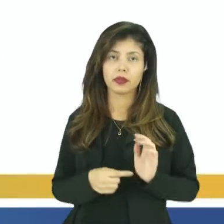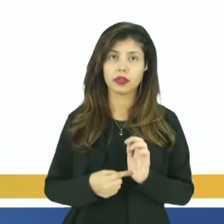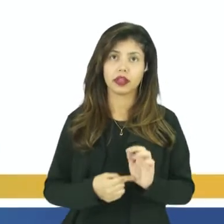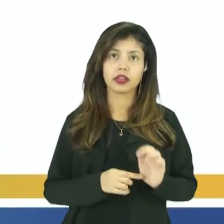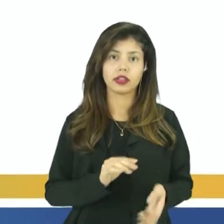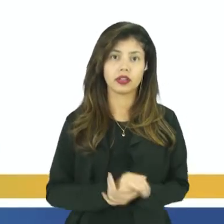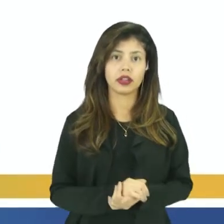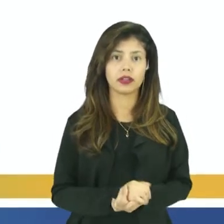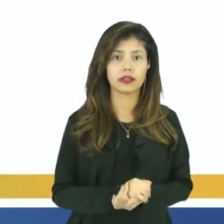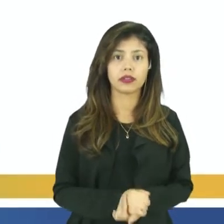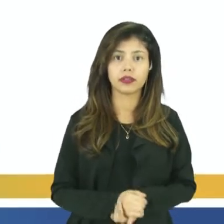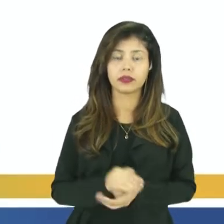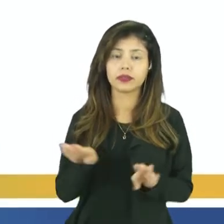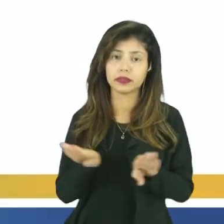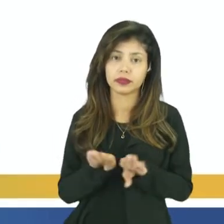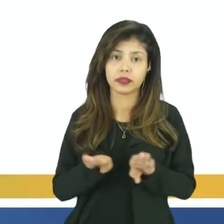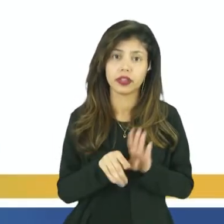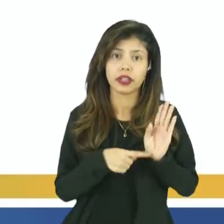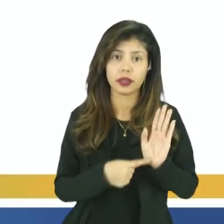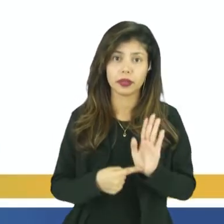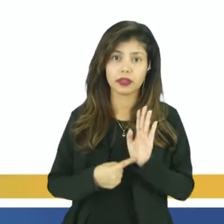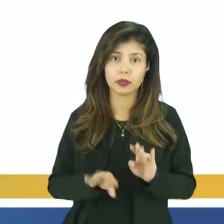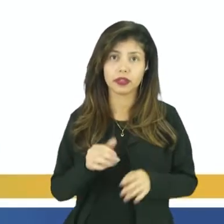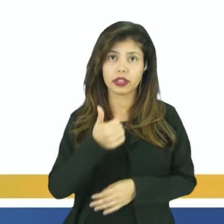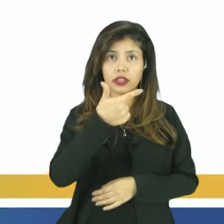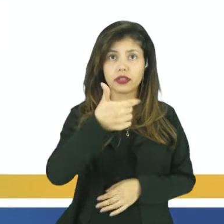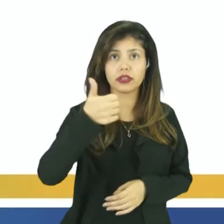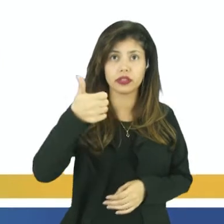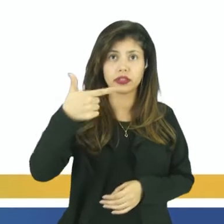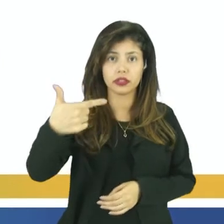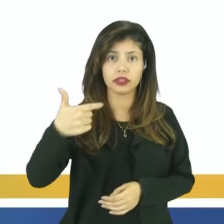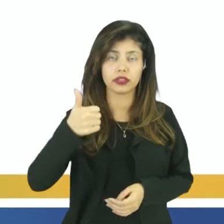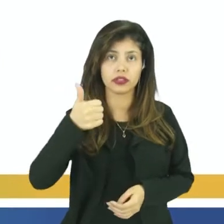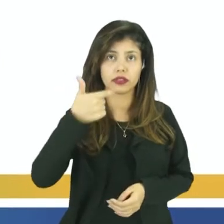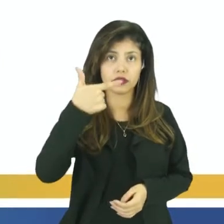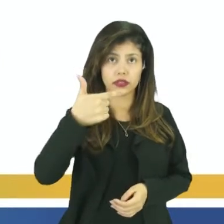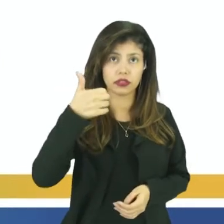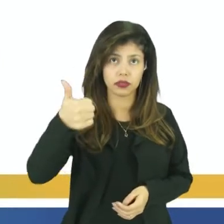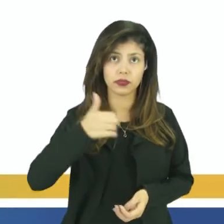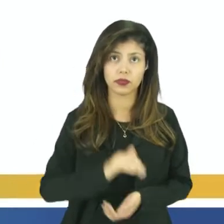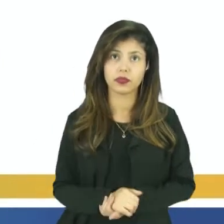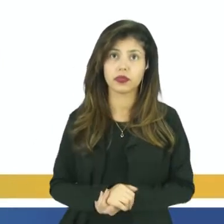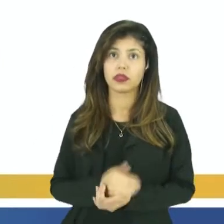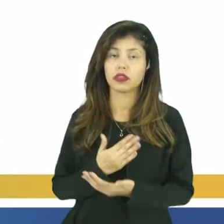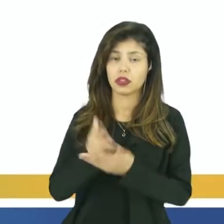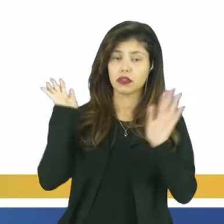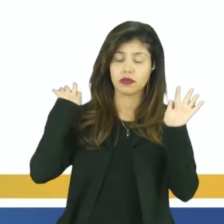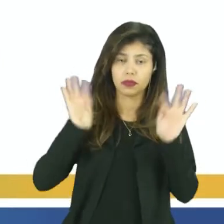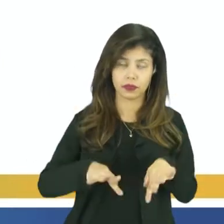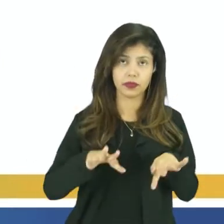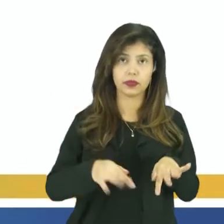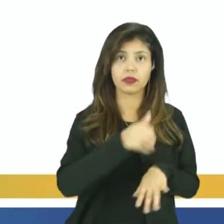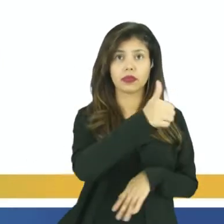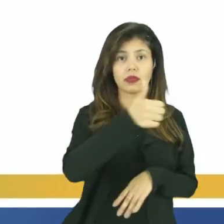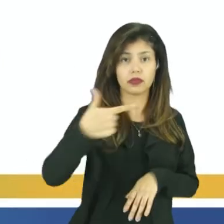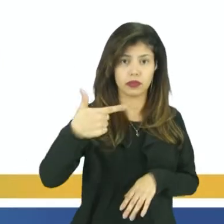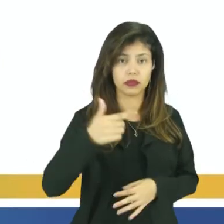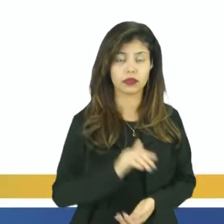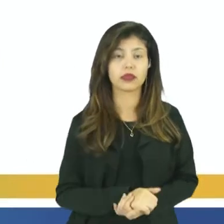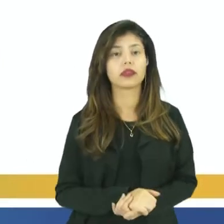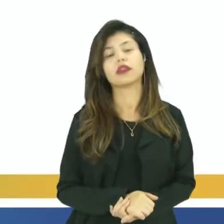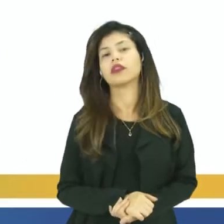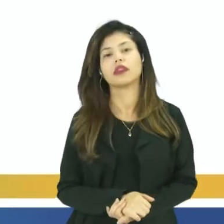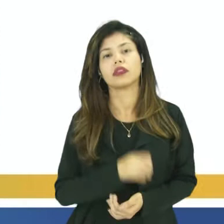menos em 21, e aí ele finaliza em 2012 com